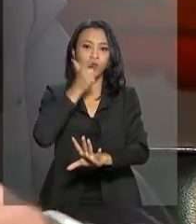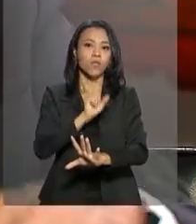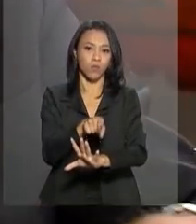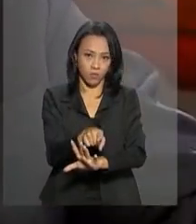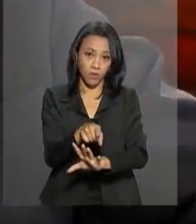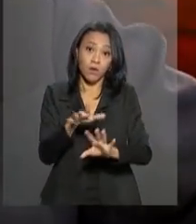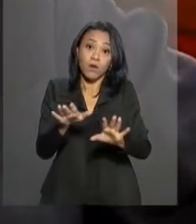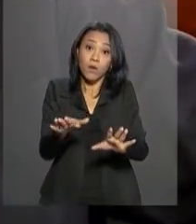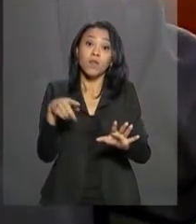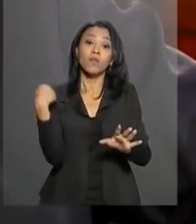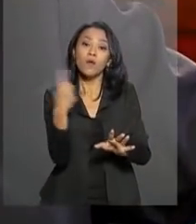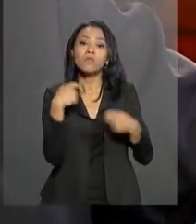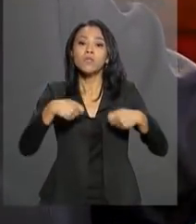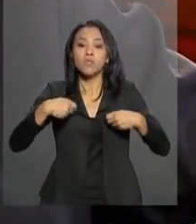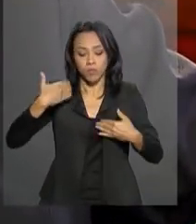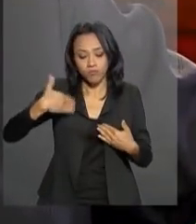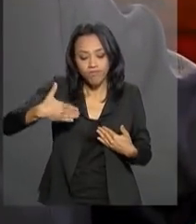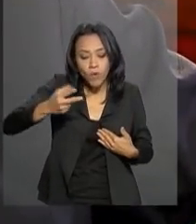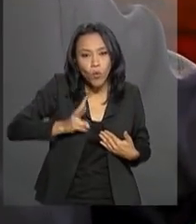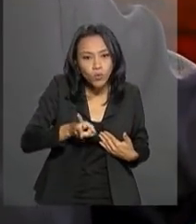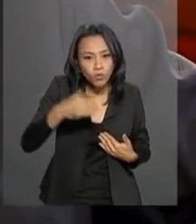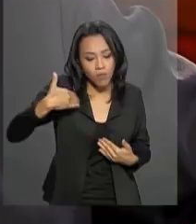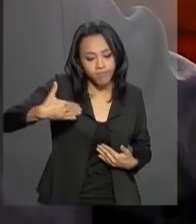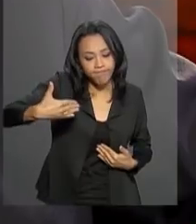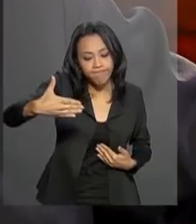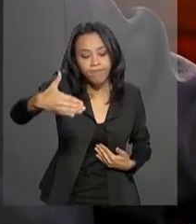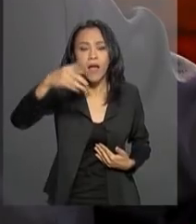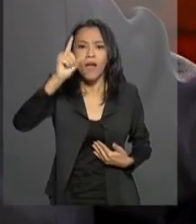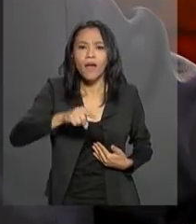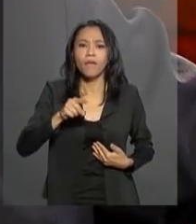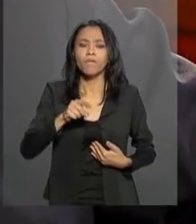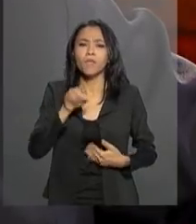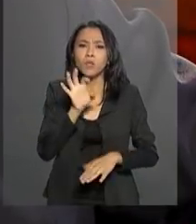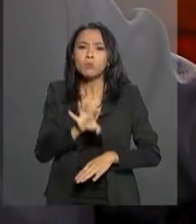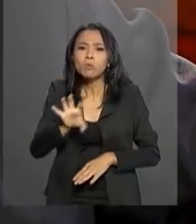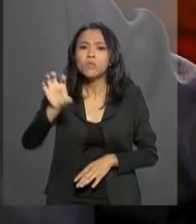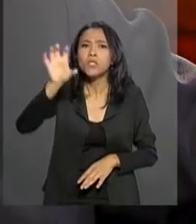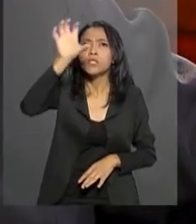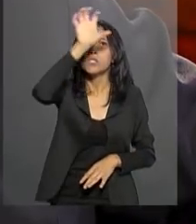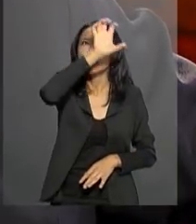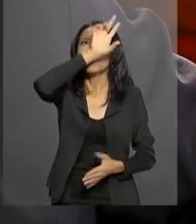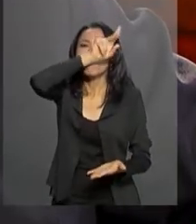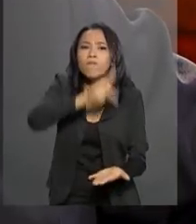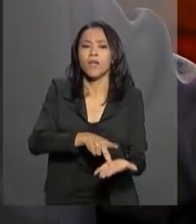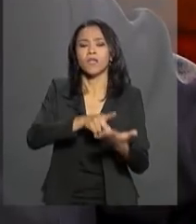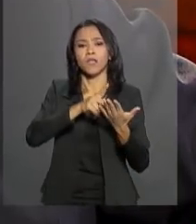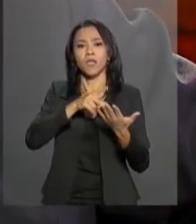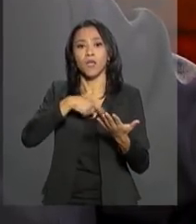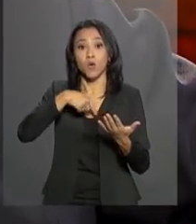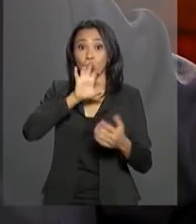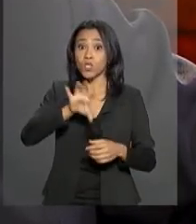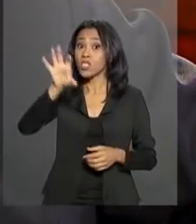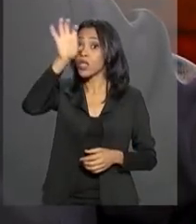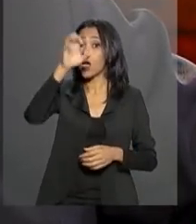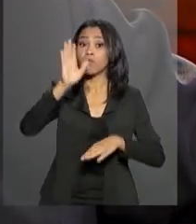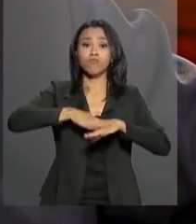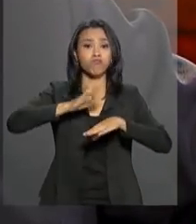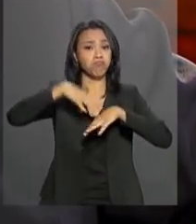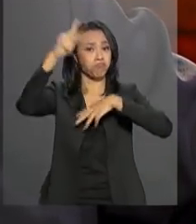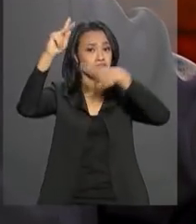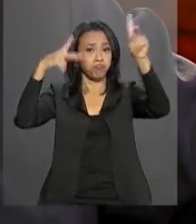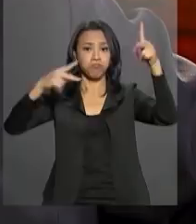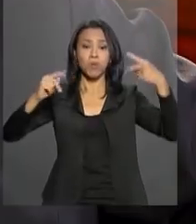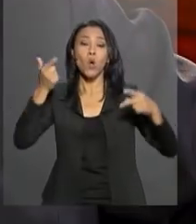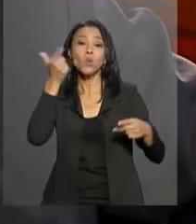sequência é na construção de uma federação verdadeira no país, em que os estados possam sobreviver por conta